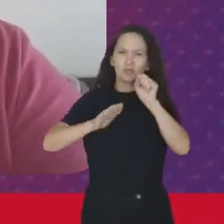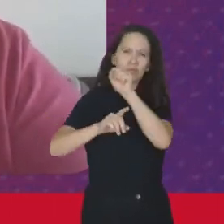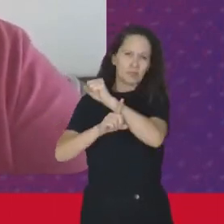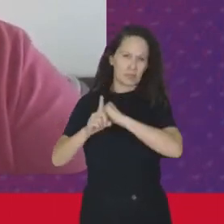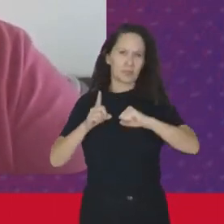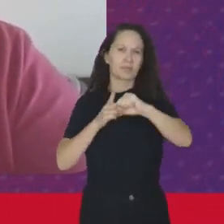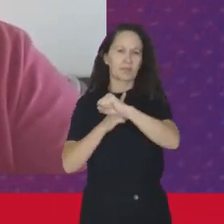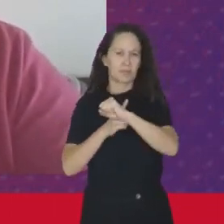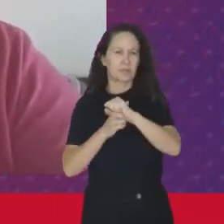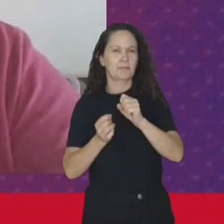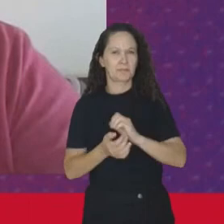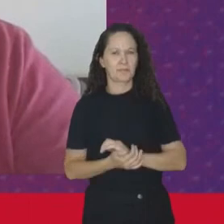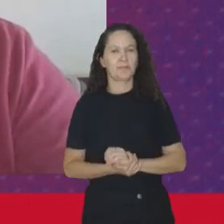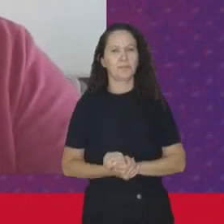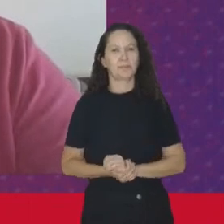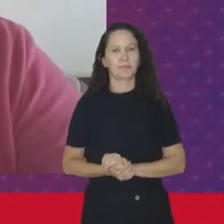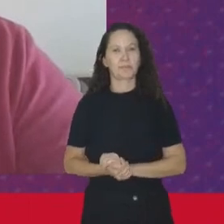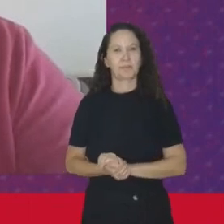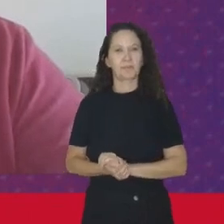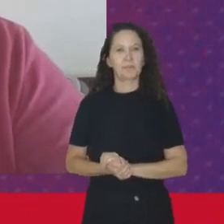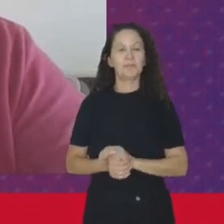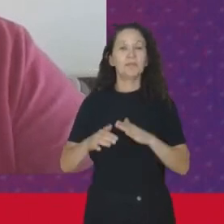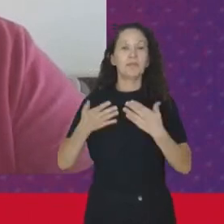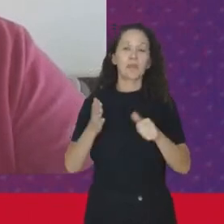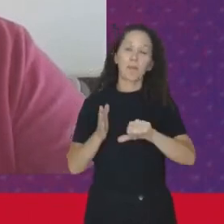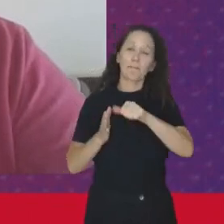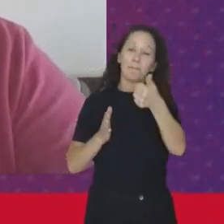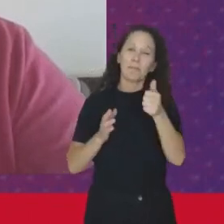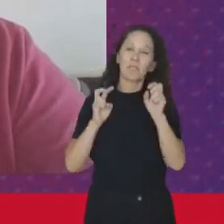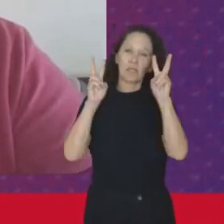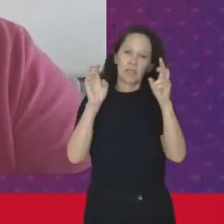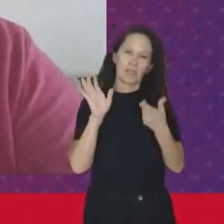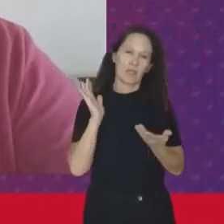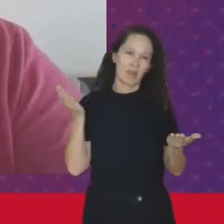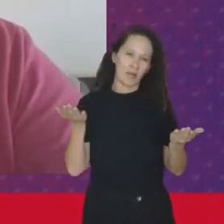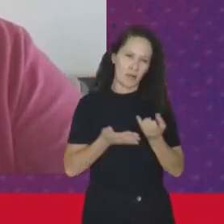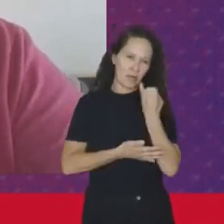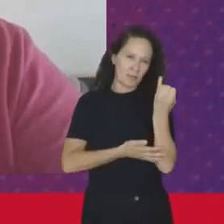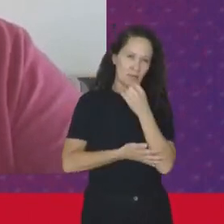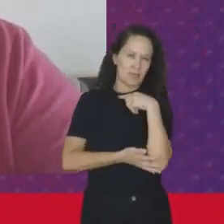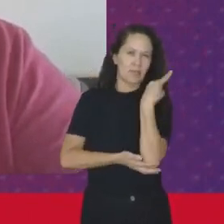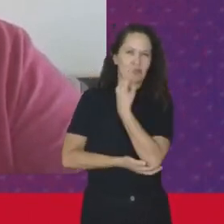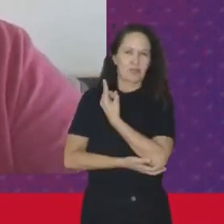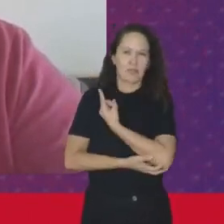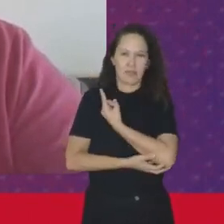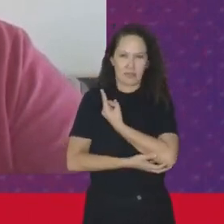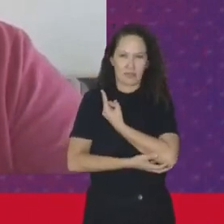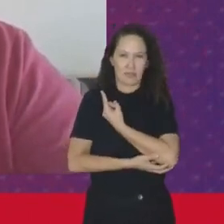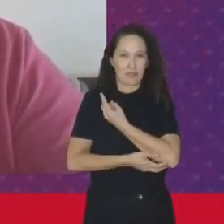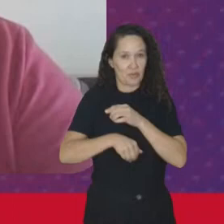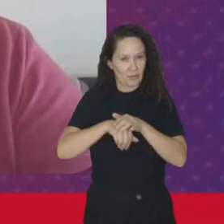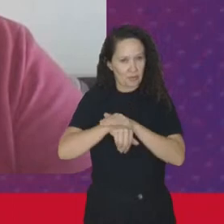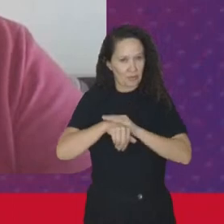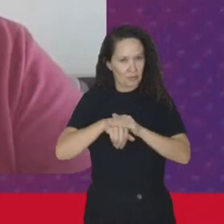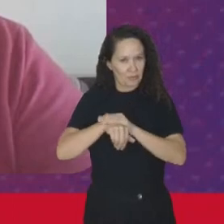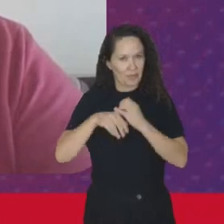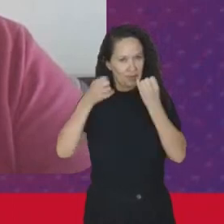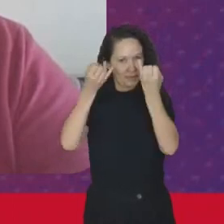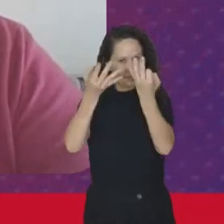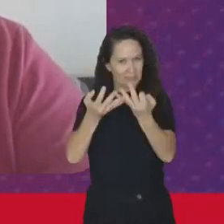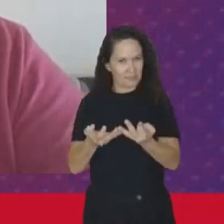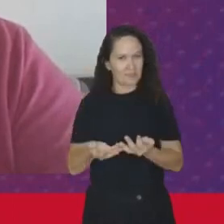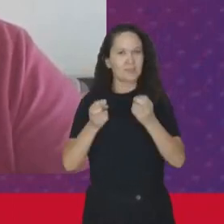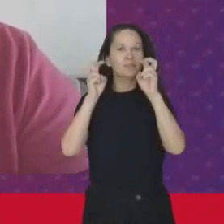movimentos sociais. Então, a primeira coisa que é importante que a gente fale, né, que